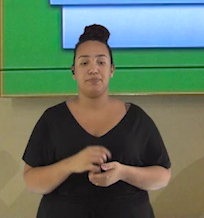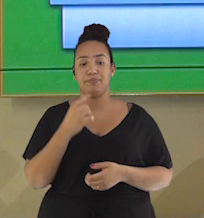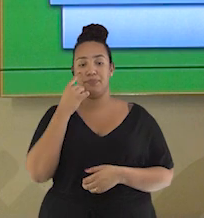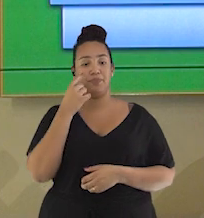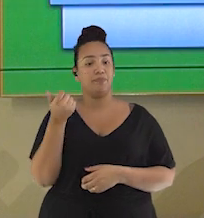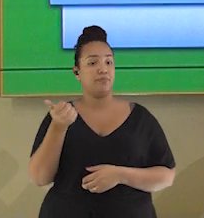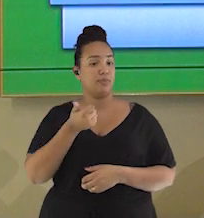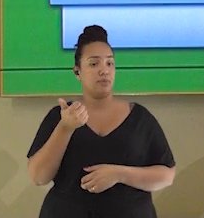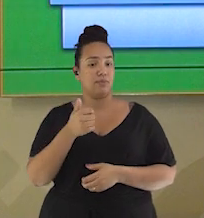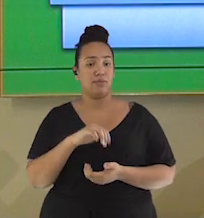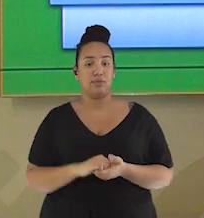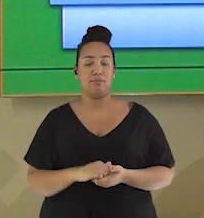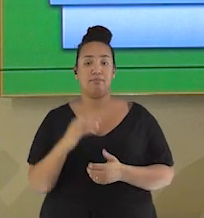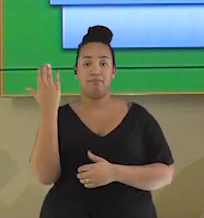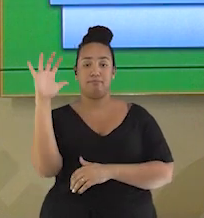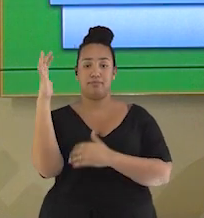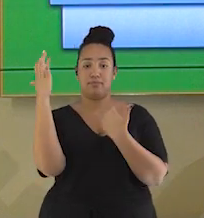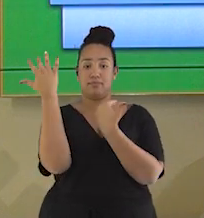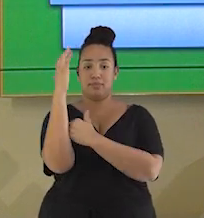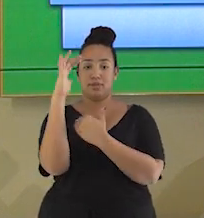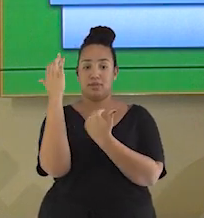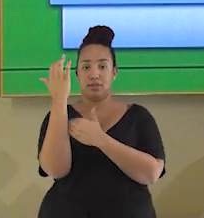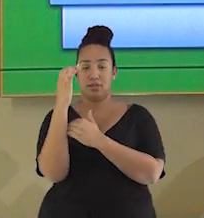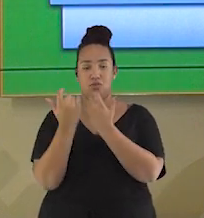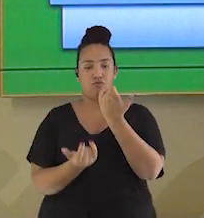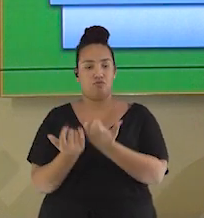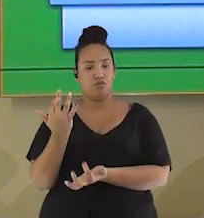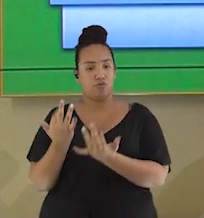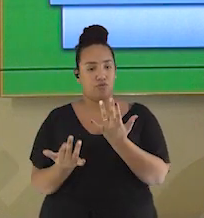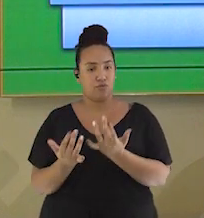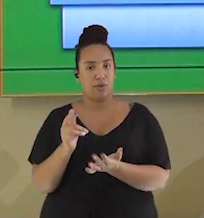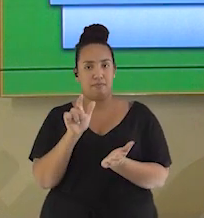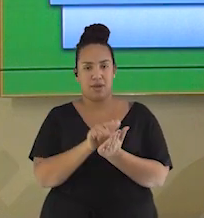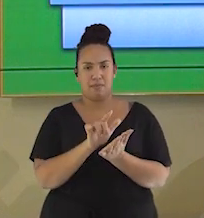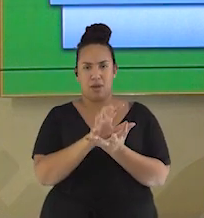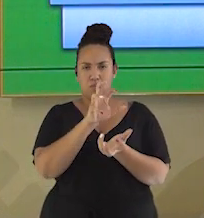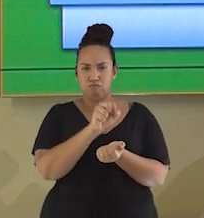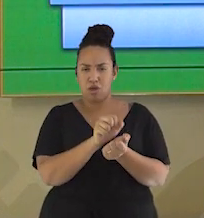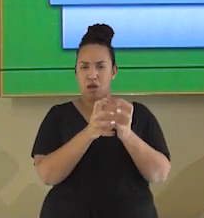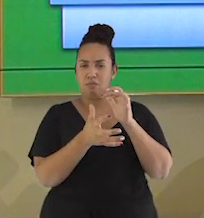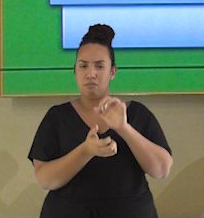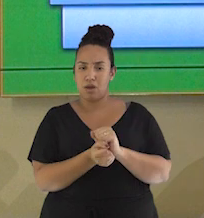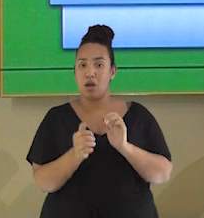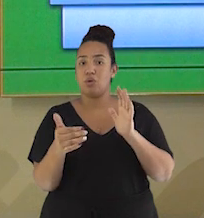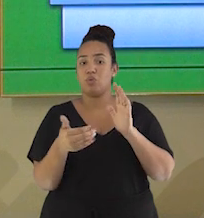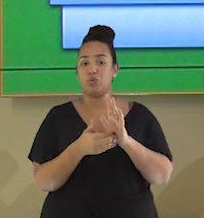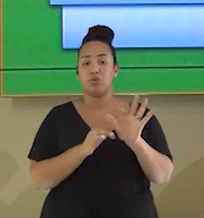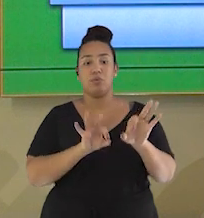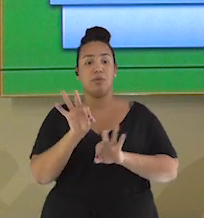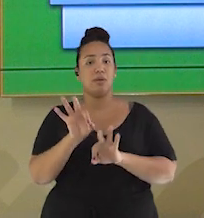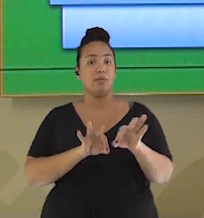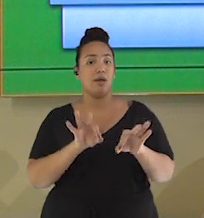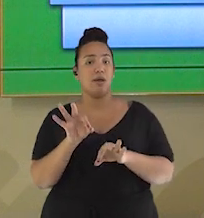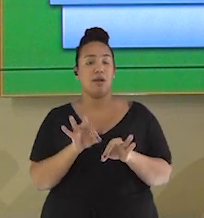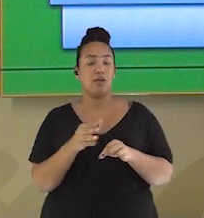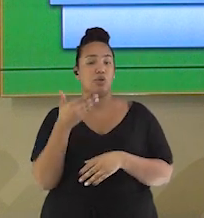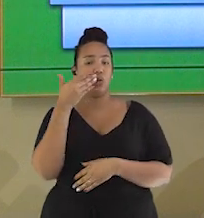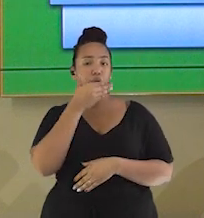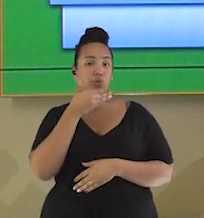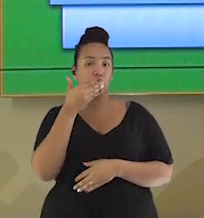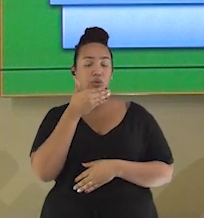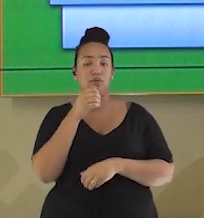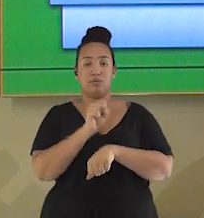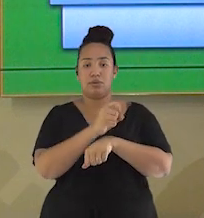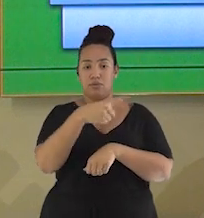queimar madeira, na segunda, amassar papel e na última, preparar uma gelatina. Aguardo você